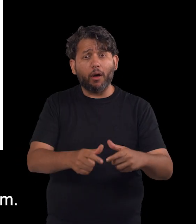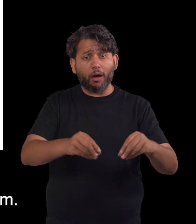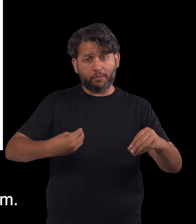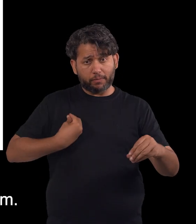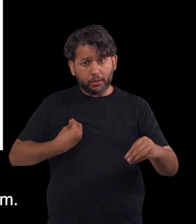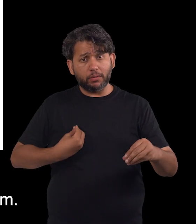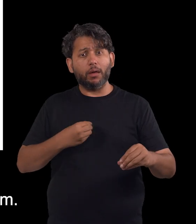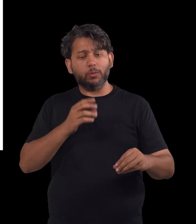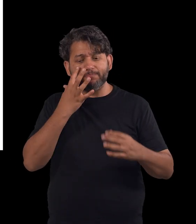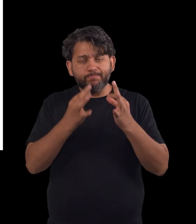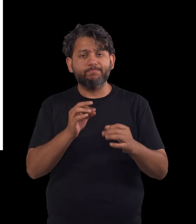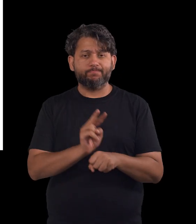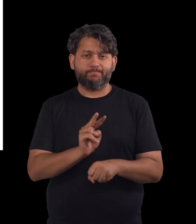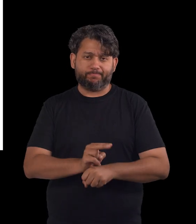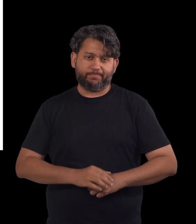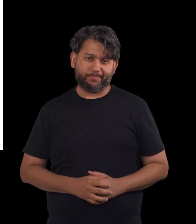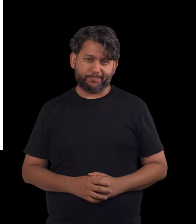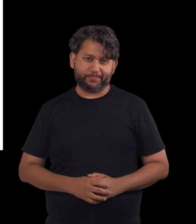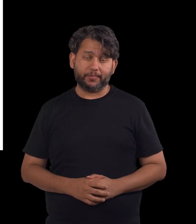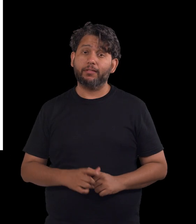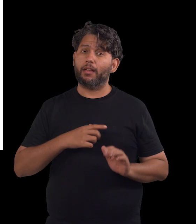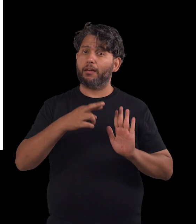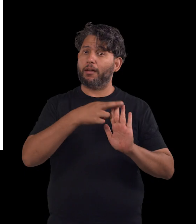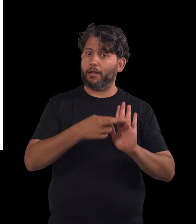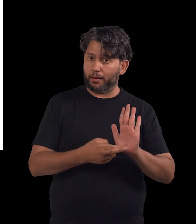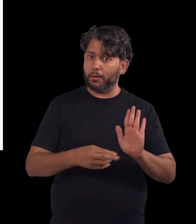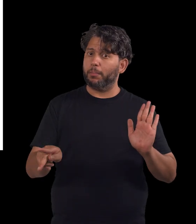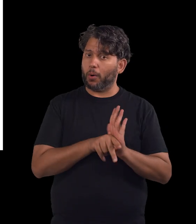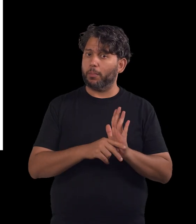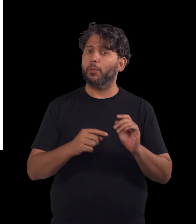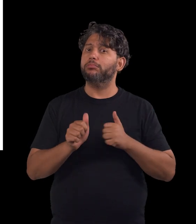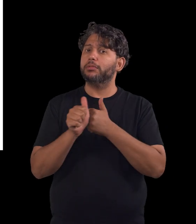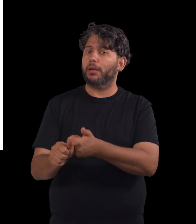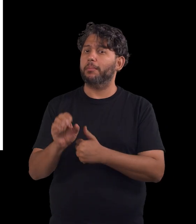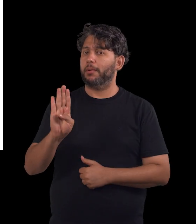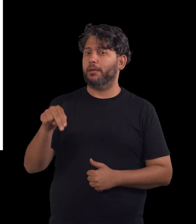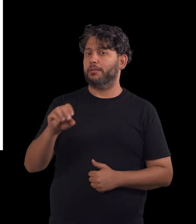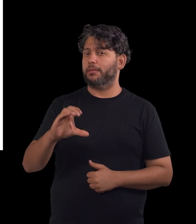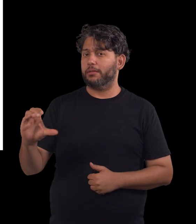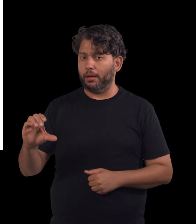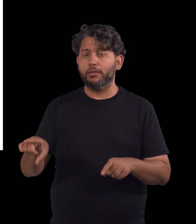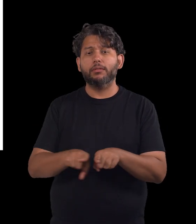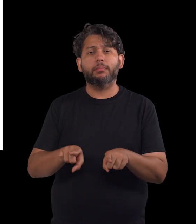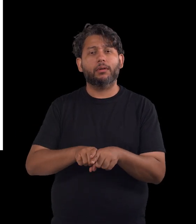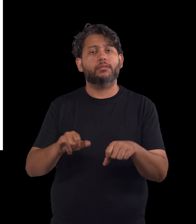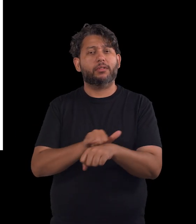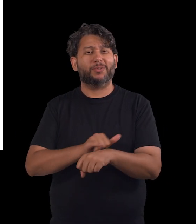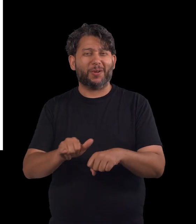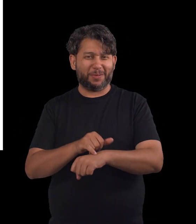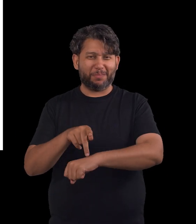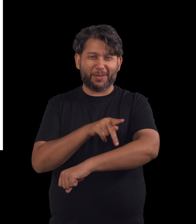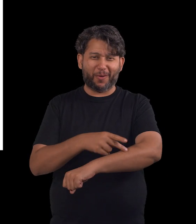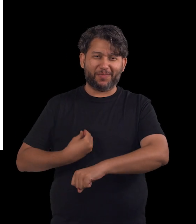com o território em que vivem. Inspirado pelas diretrizes da BNCC e pelas tendências